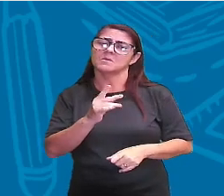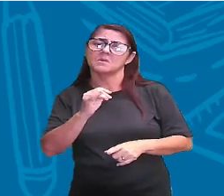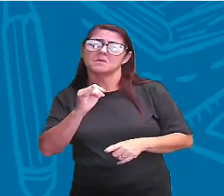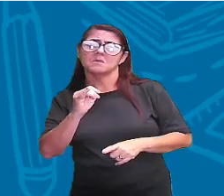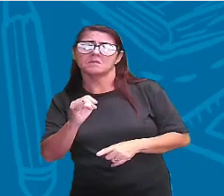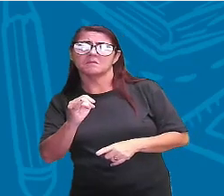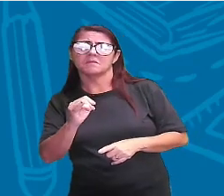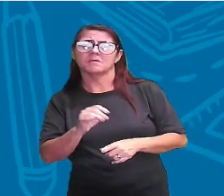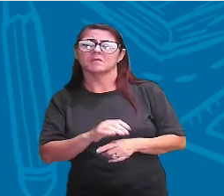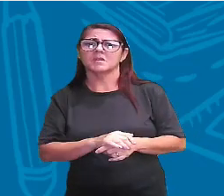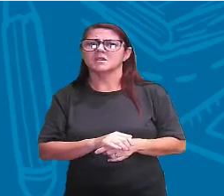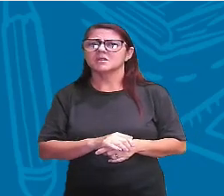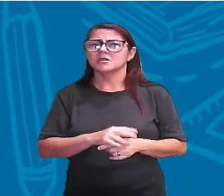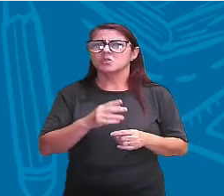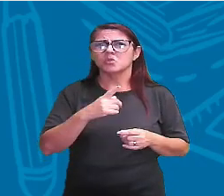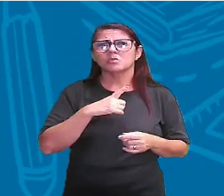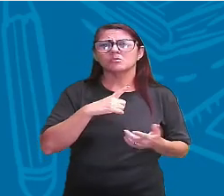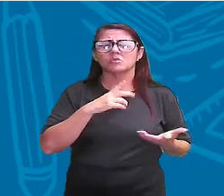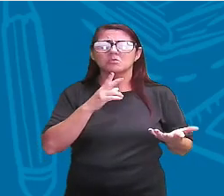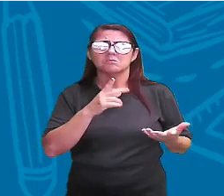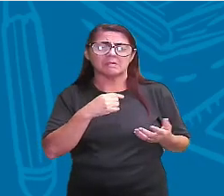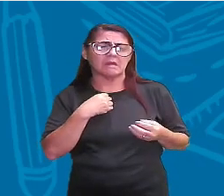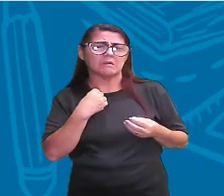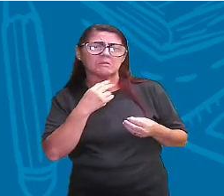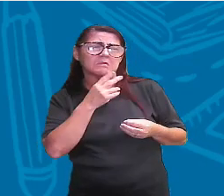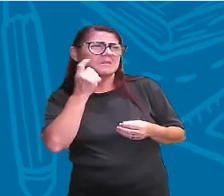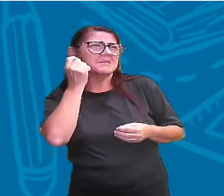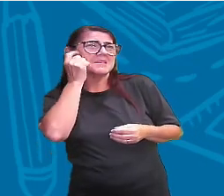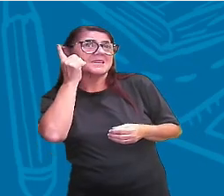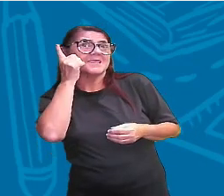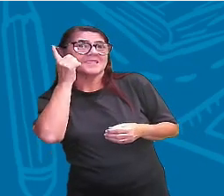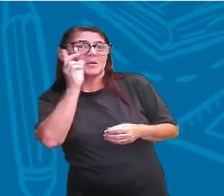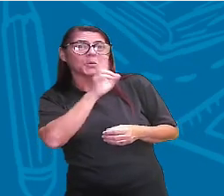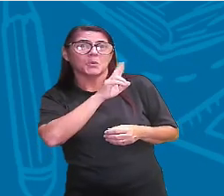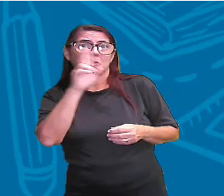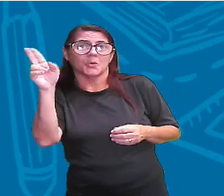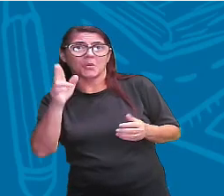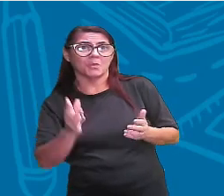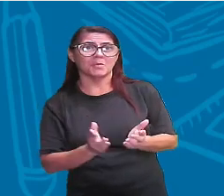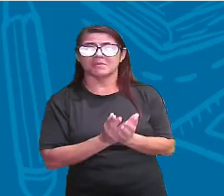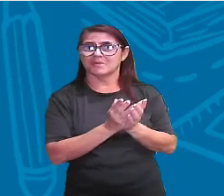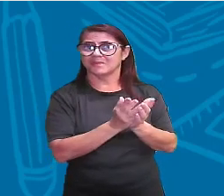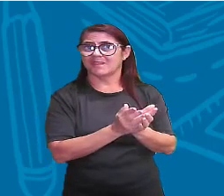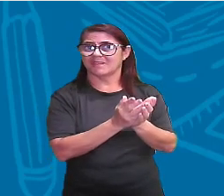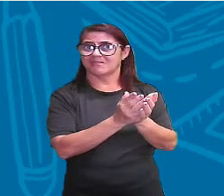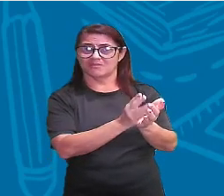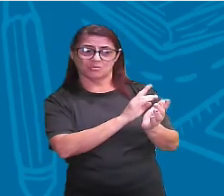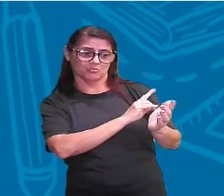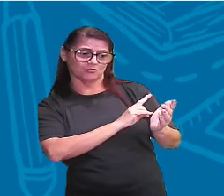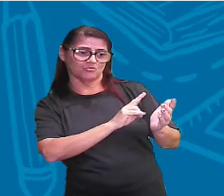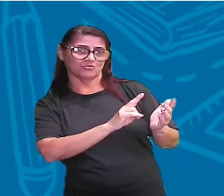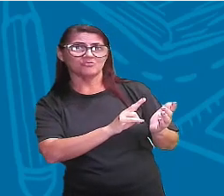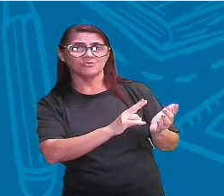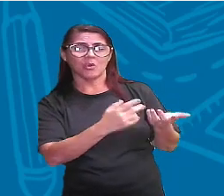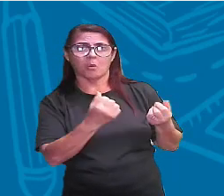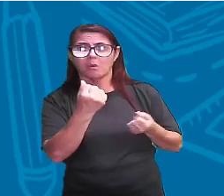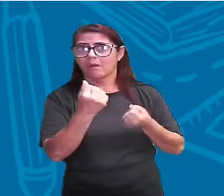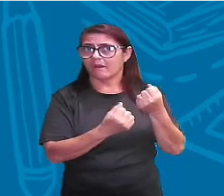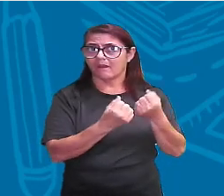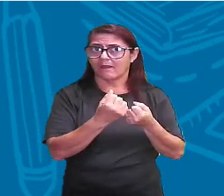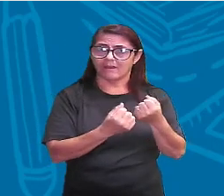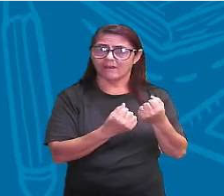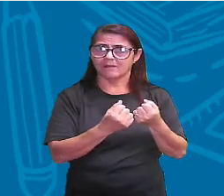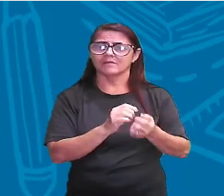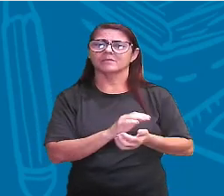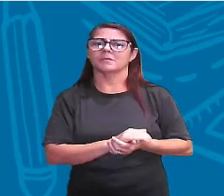ou no teu barco, tu personalizou com um nome, tu inventou um nome para ele, então você pode também utilizar he